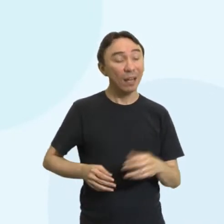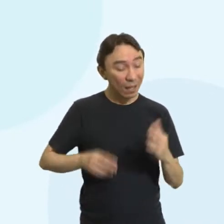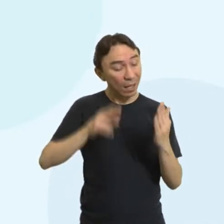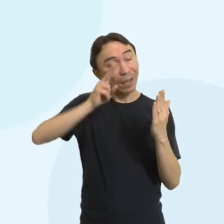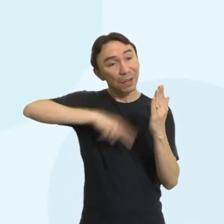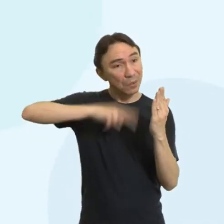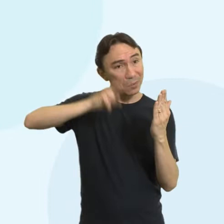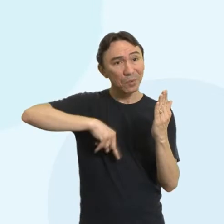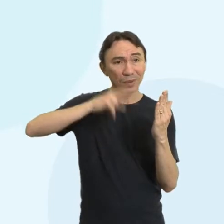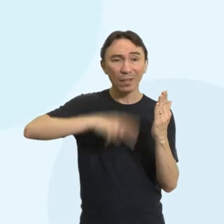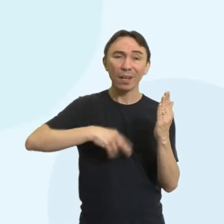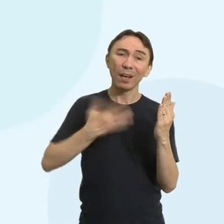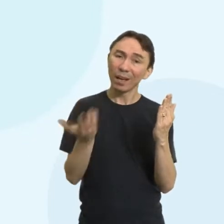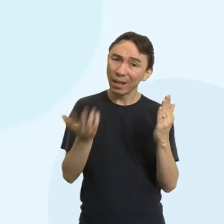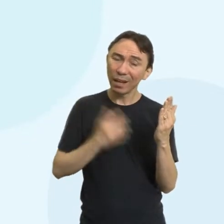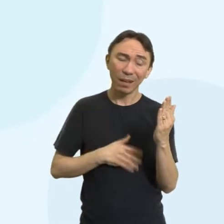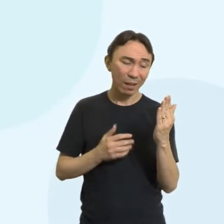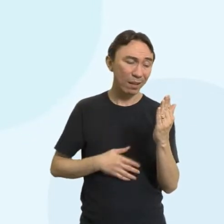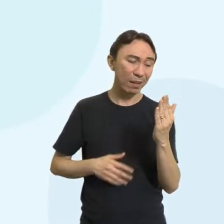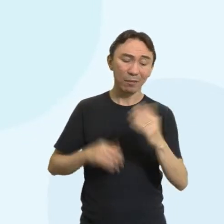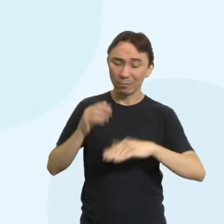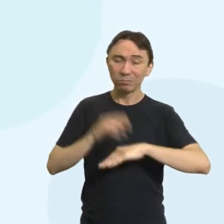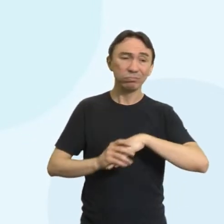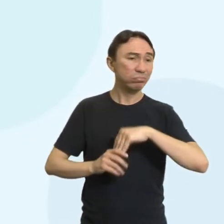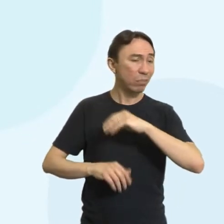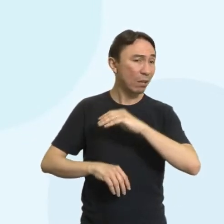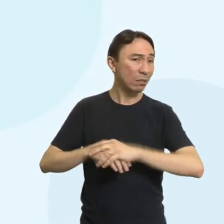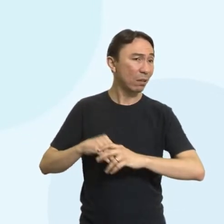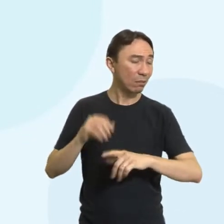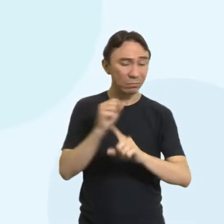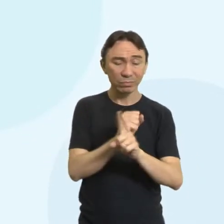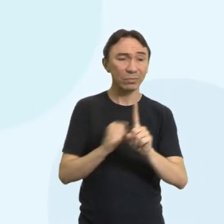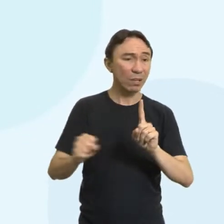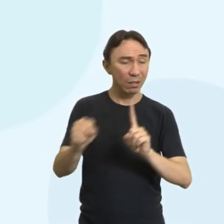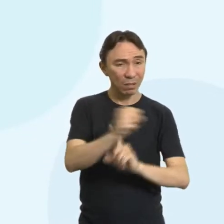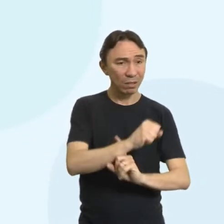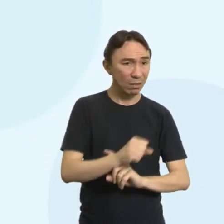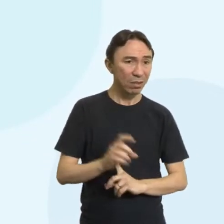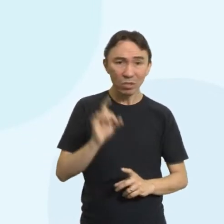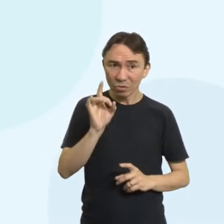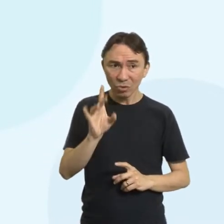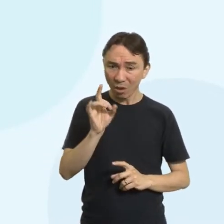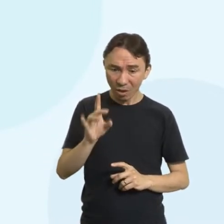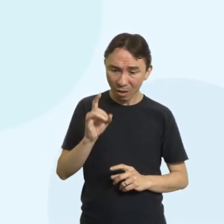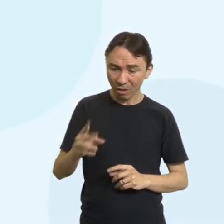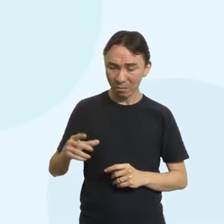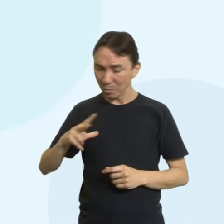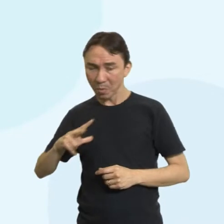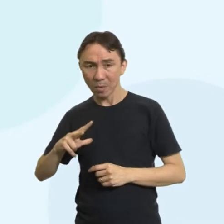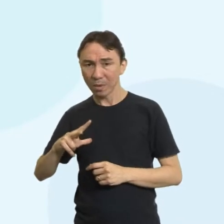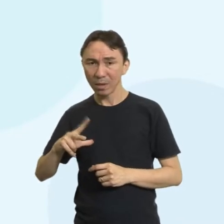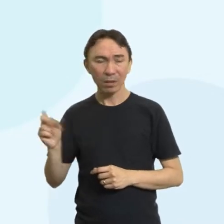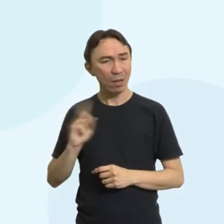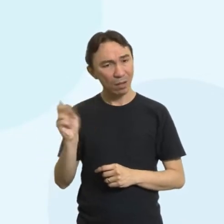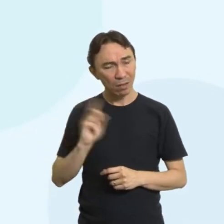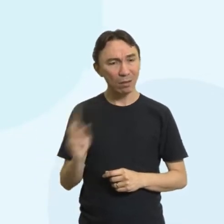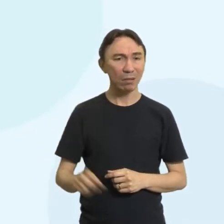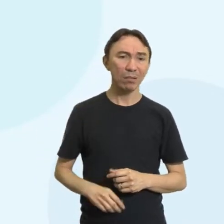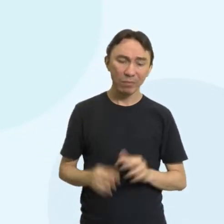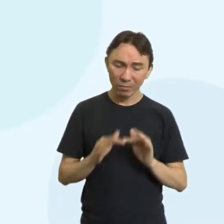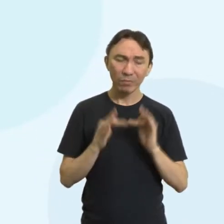não lerá apenas na escola, na unidade escolar, mas na sua vida, no cotidiano, né? Com a família, com